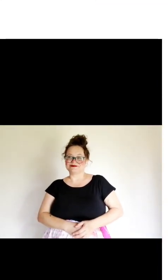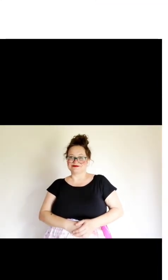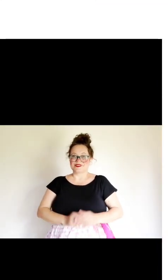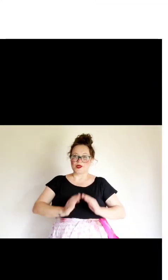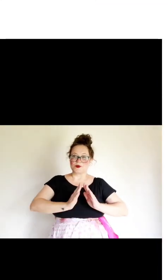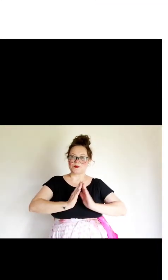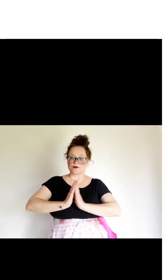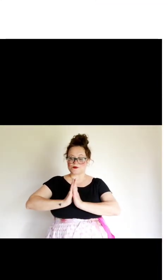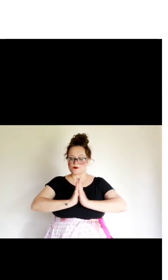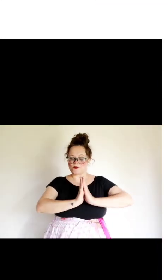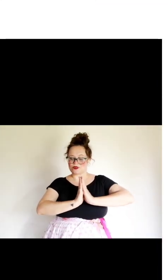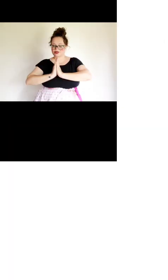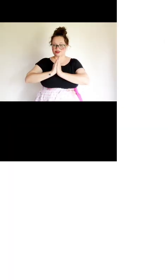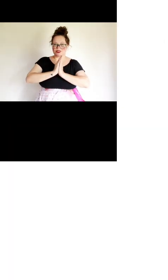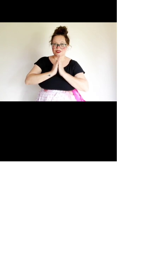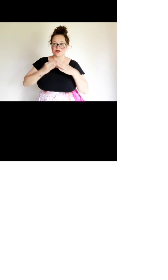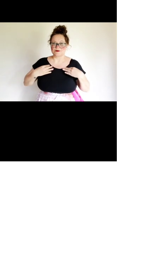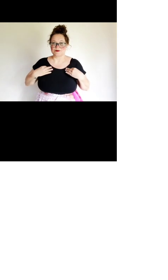boneca de pano.